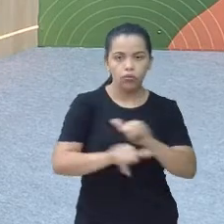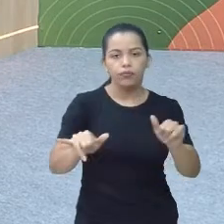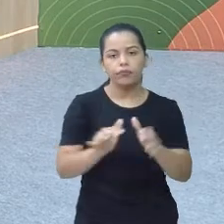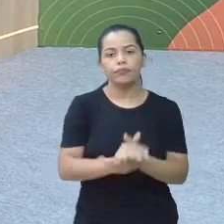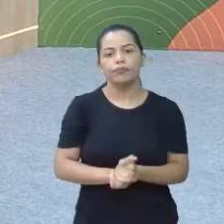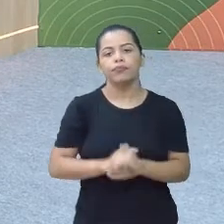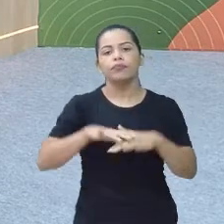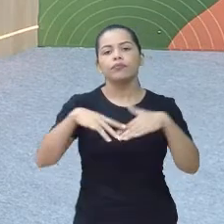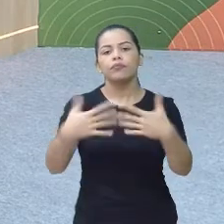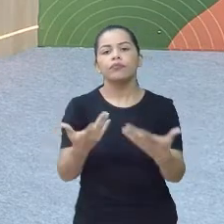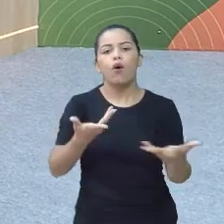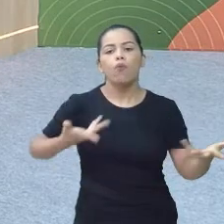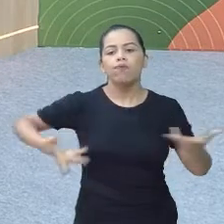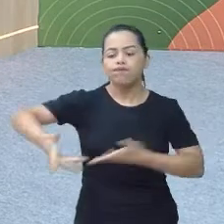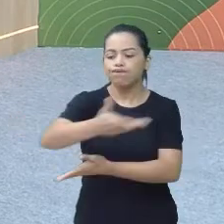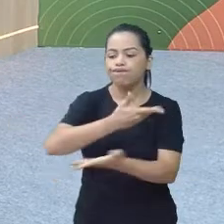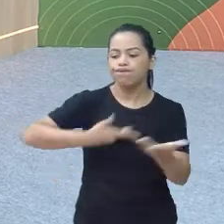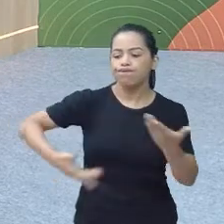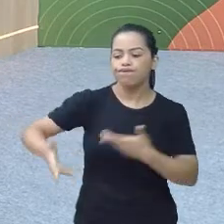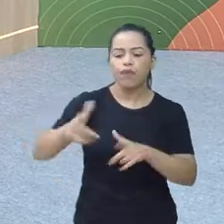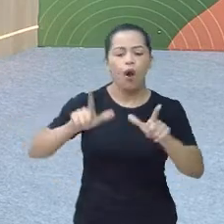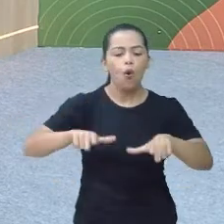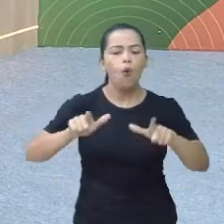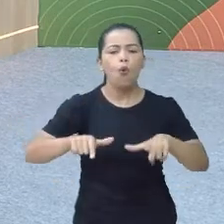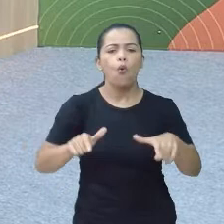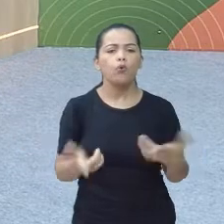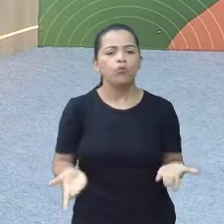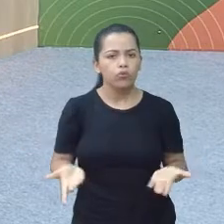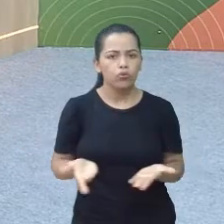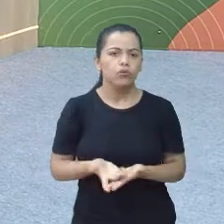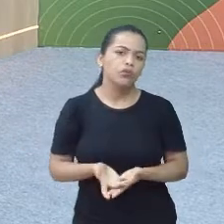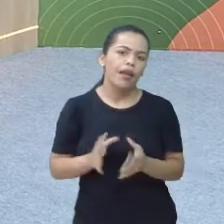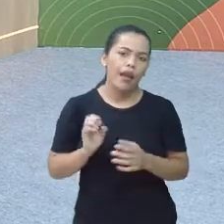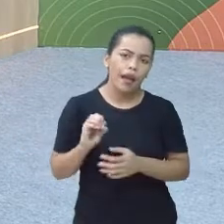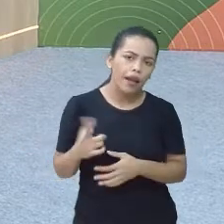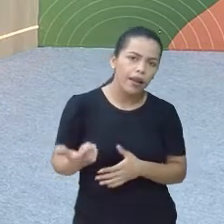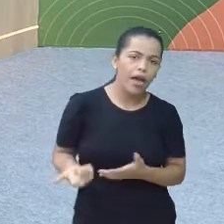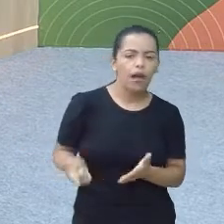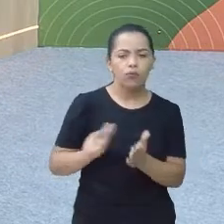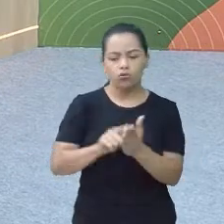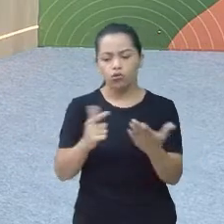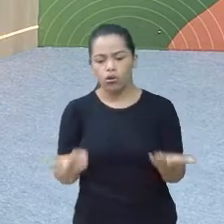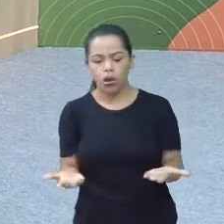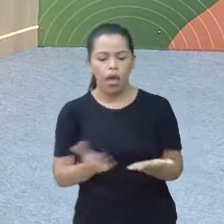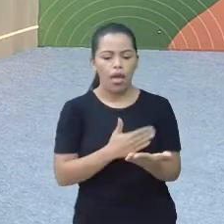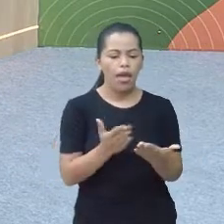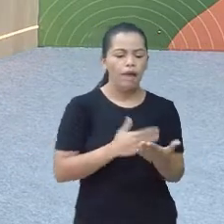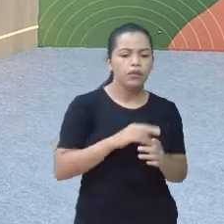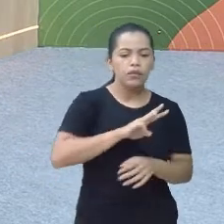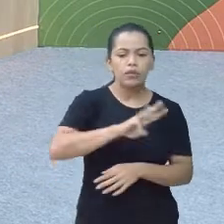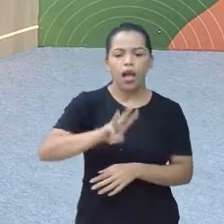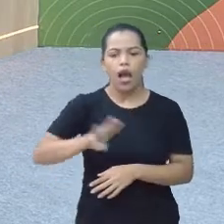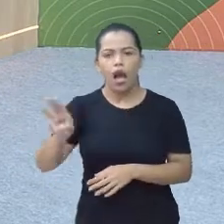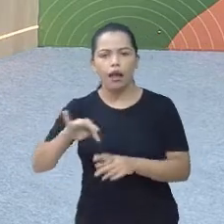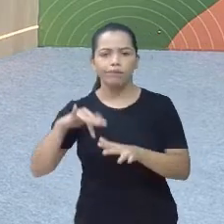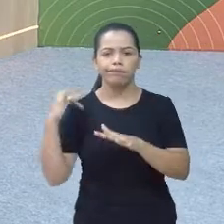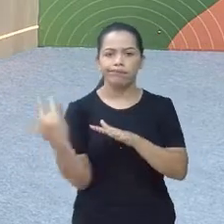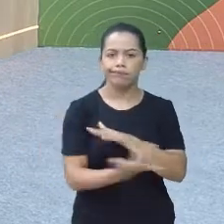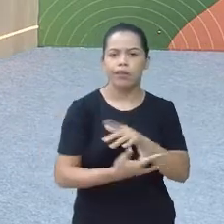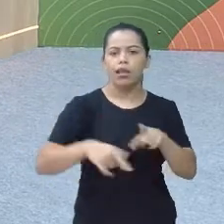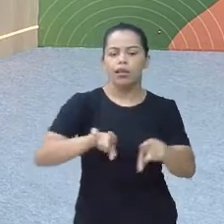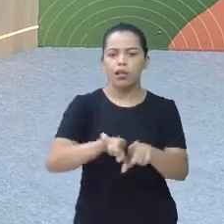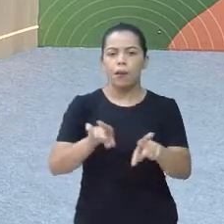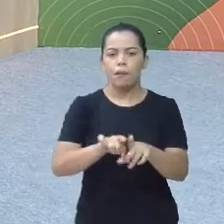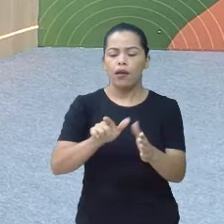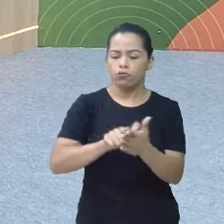E onde é que ele circula, Vivi? Olha, ele circula, obviamente, em jornais, em revistas, em sites, em redes sociais. Esses jornais